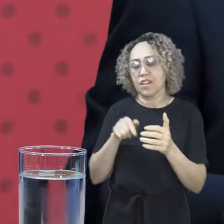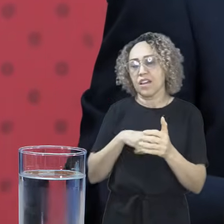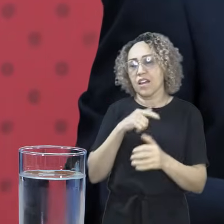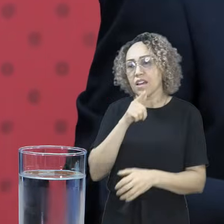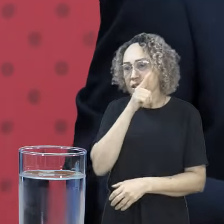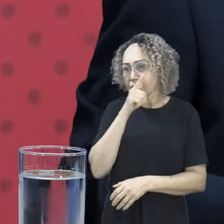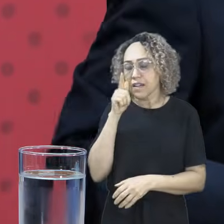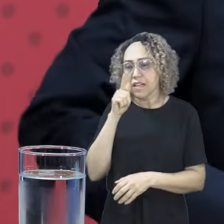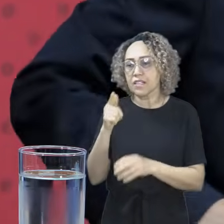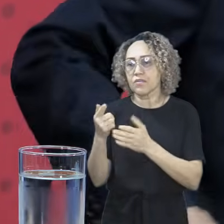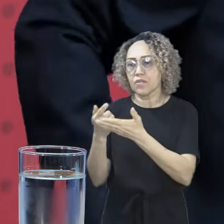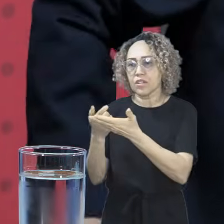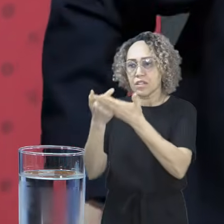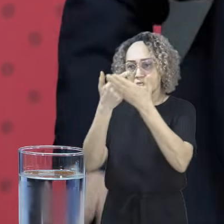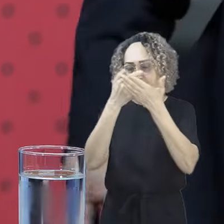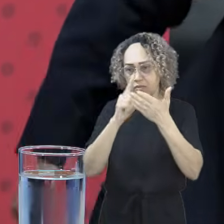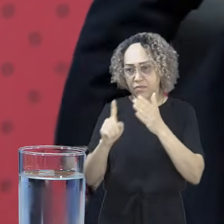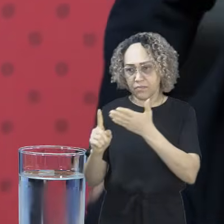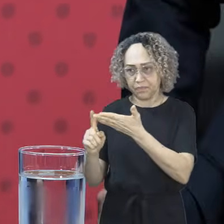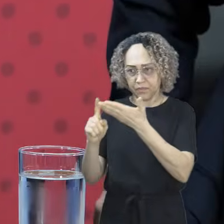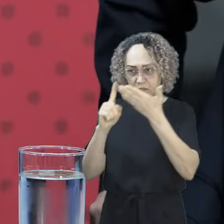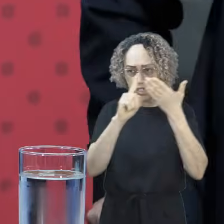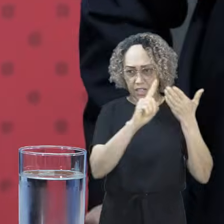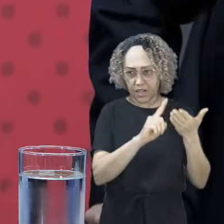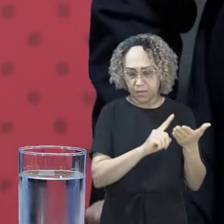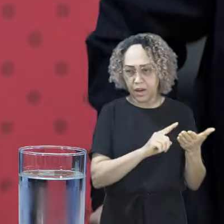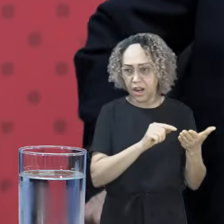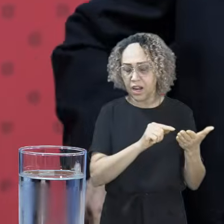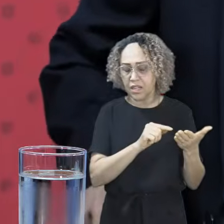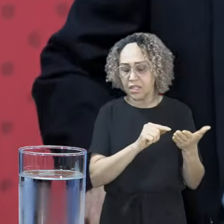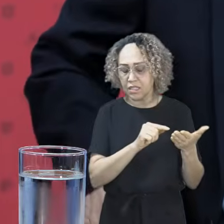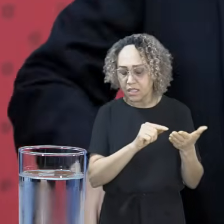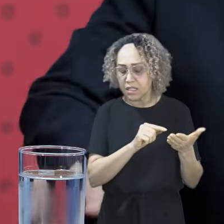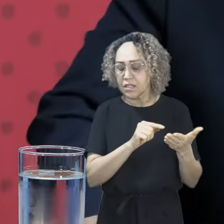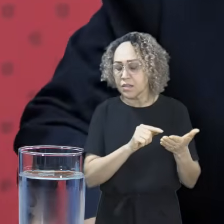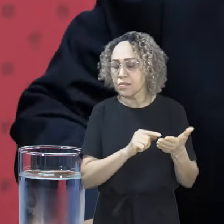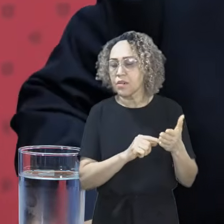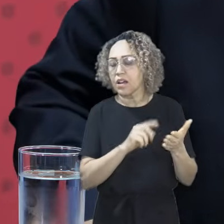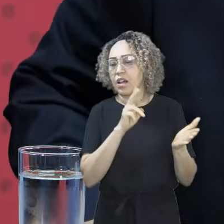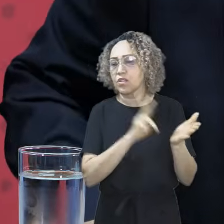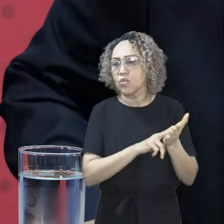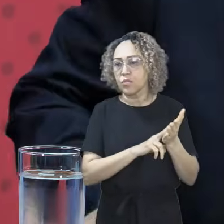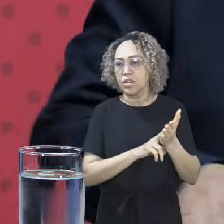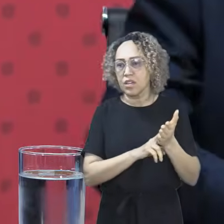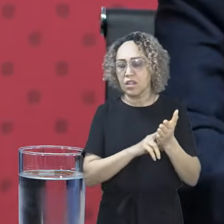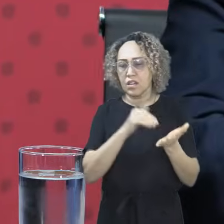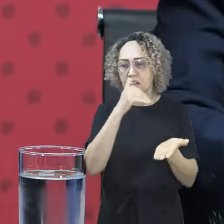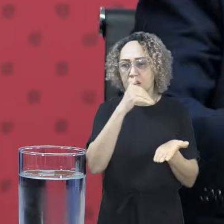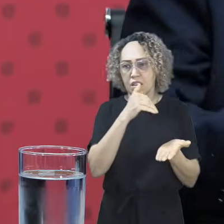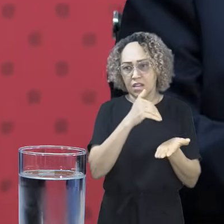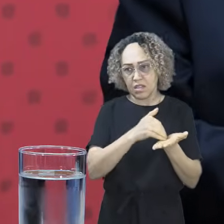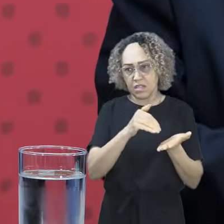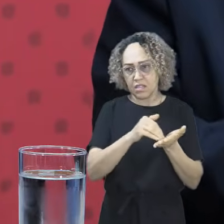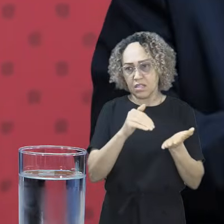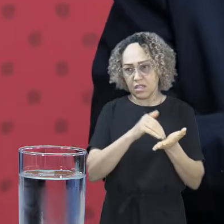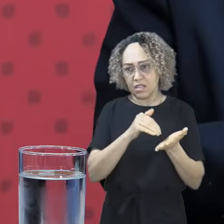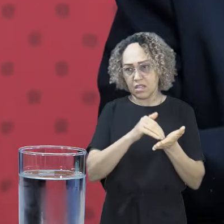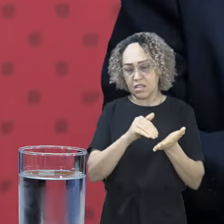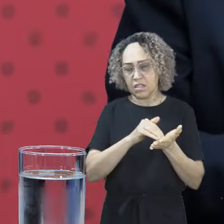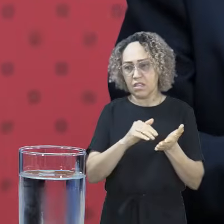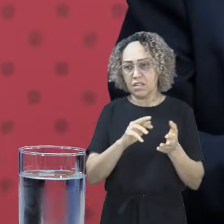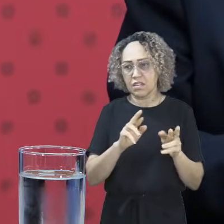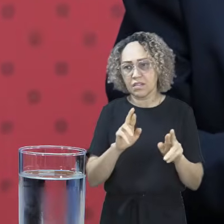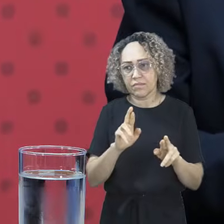das Relações Institucionais, Humberto assumiu e, como já disse, conduziu de forma exemplar, e fica